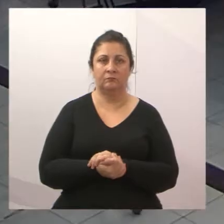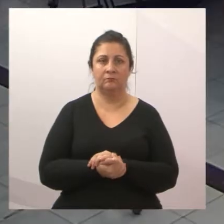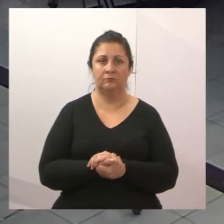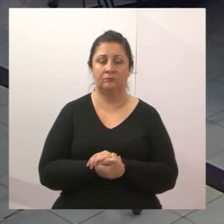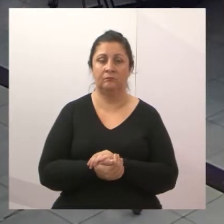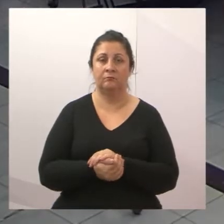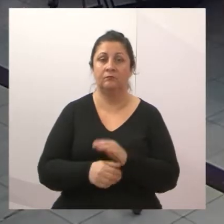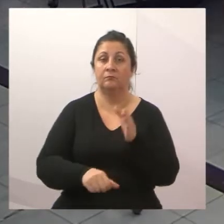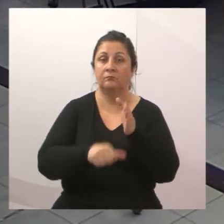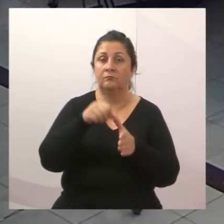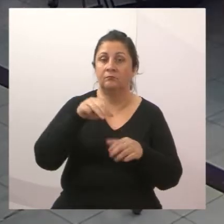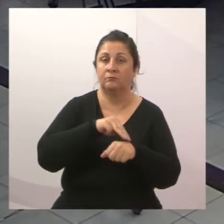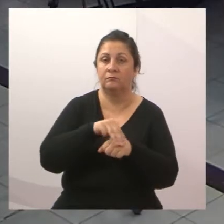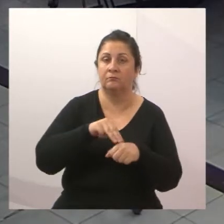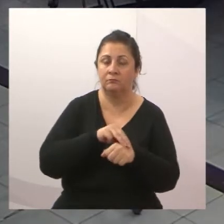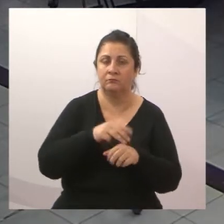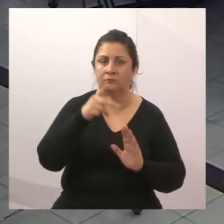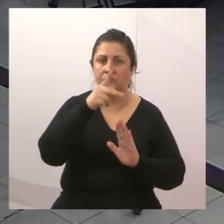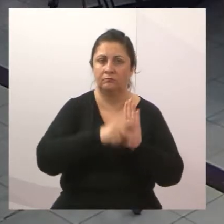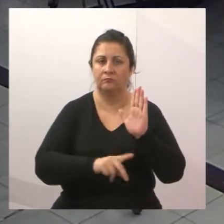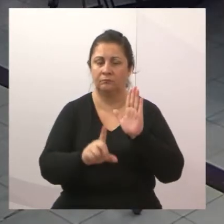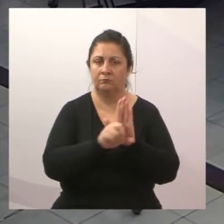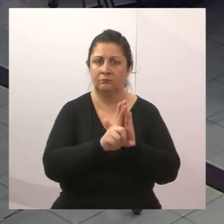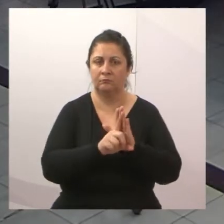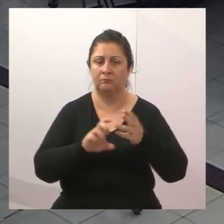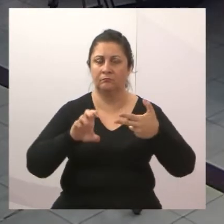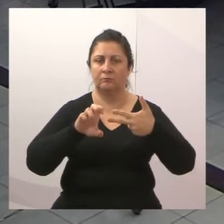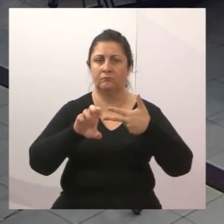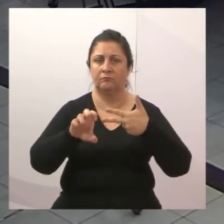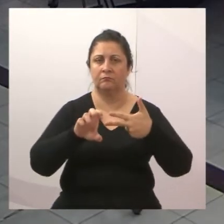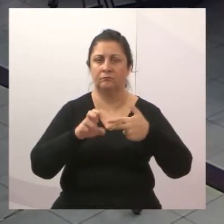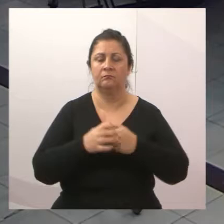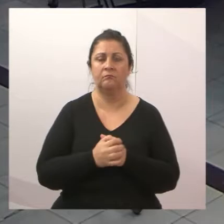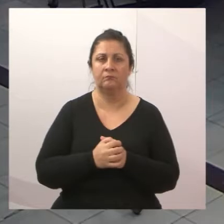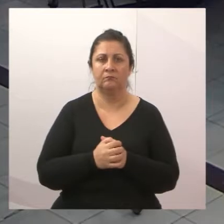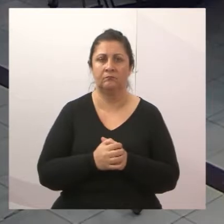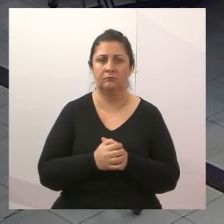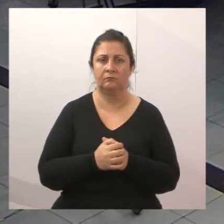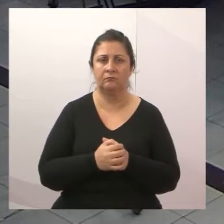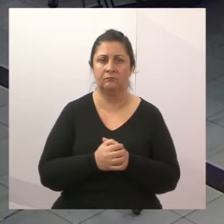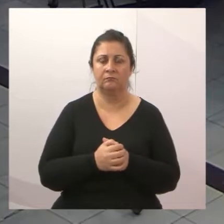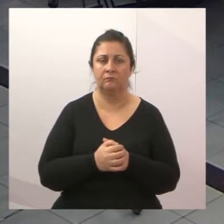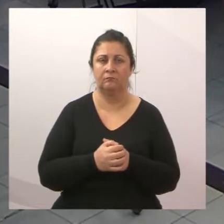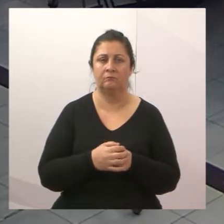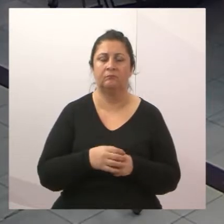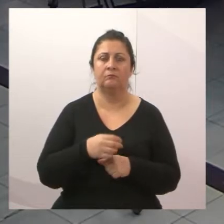Primeira discussão do projeto de lei do Executivo número